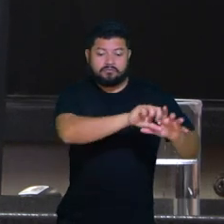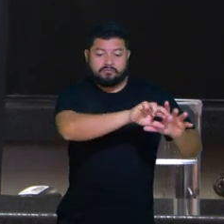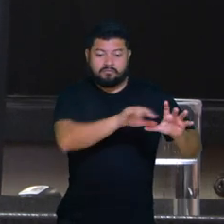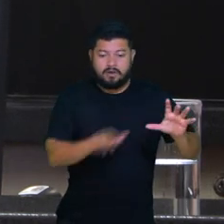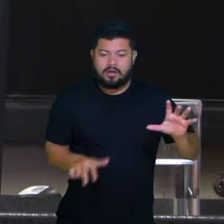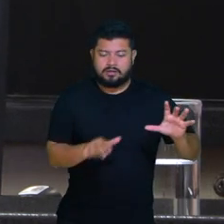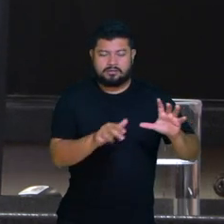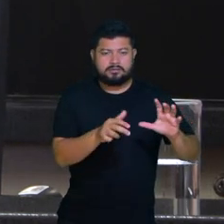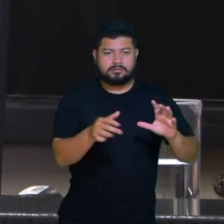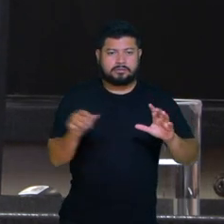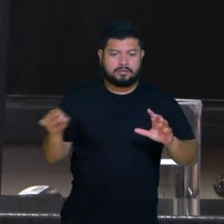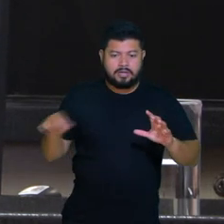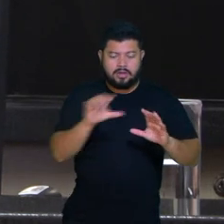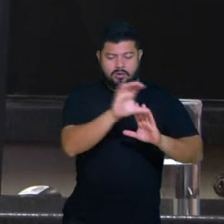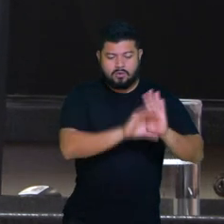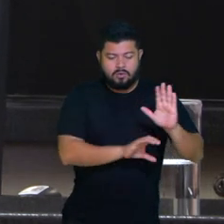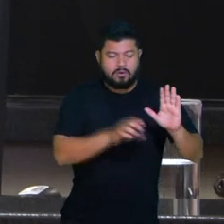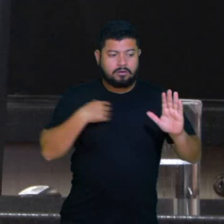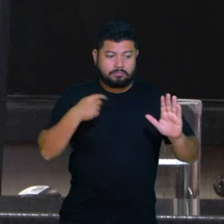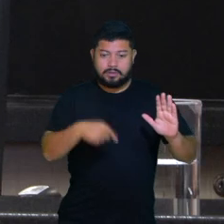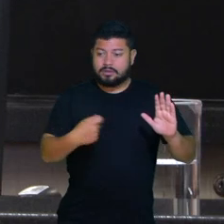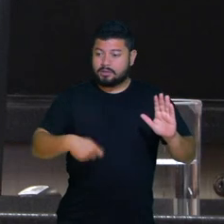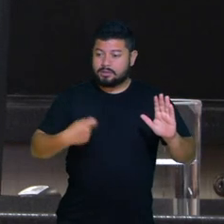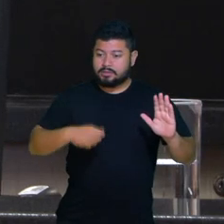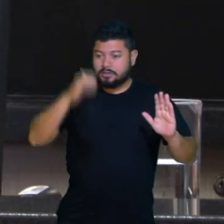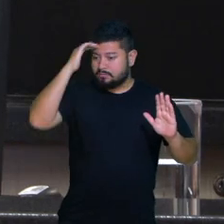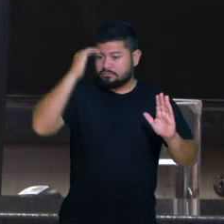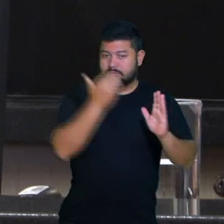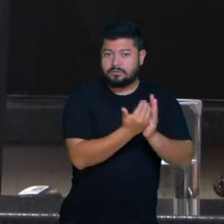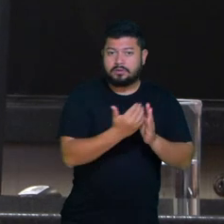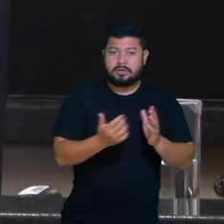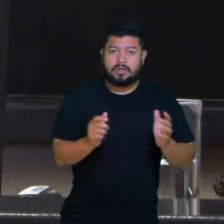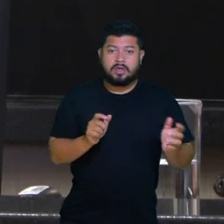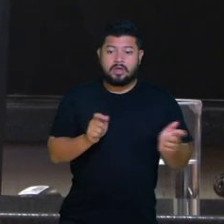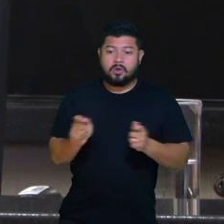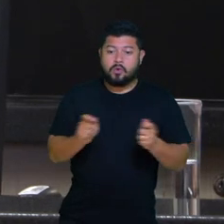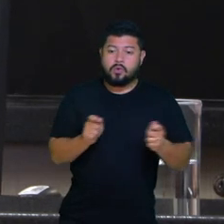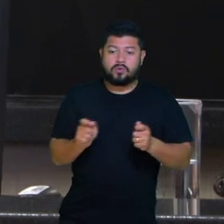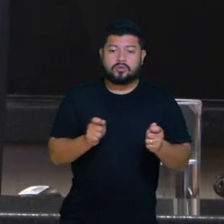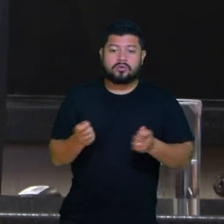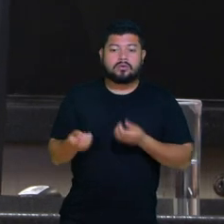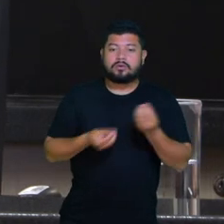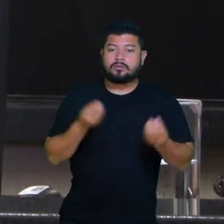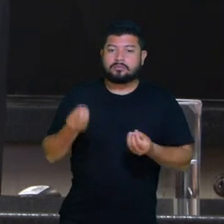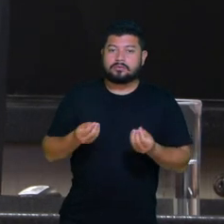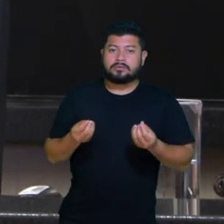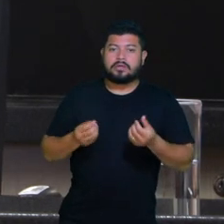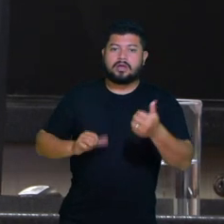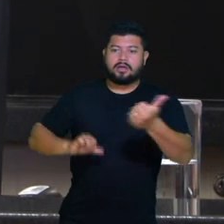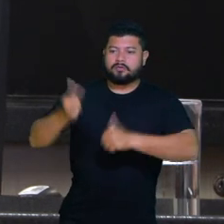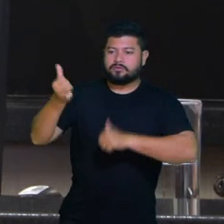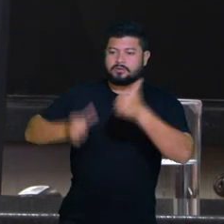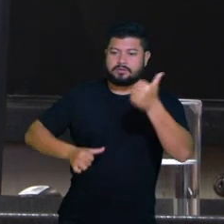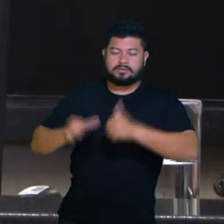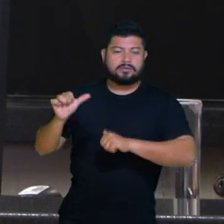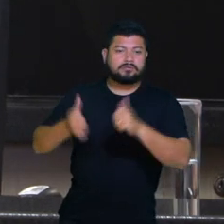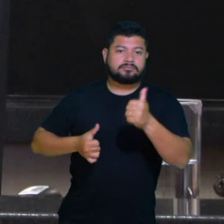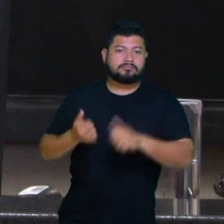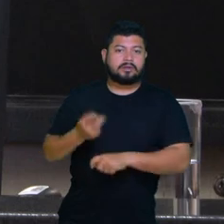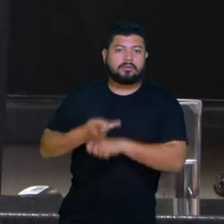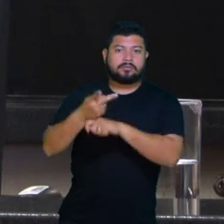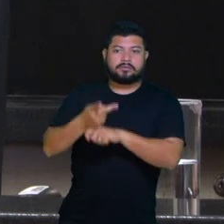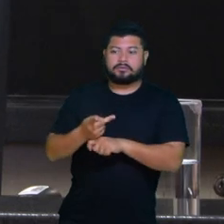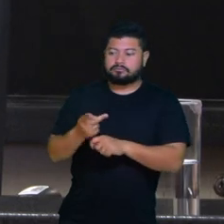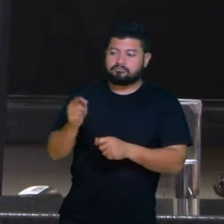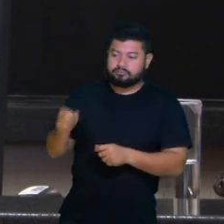controle do professor se dá a partir de um sistema de avaliação e premiação tá